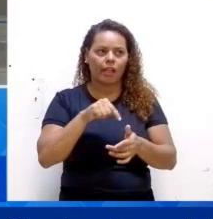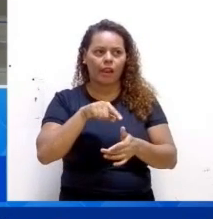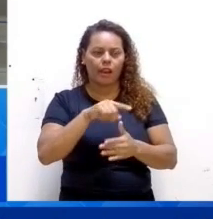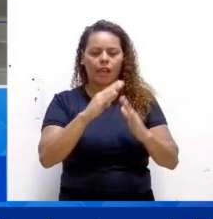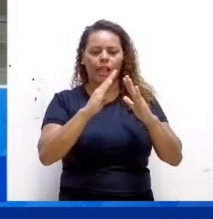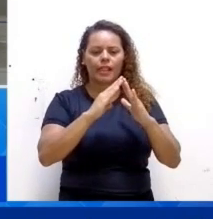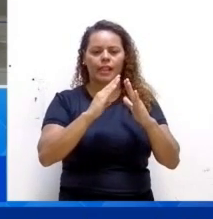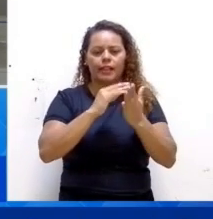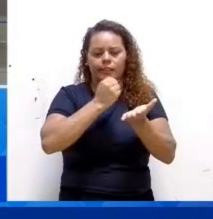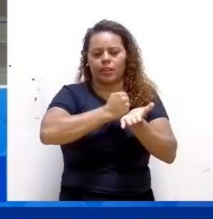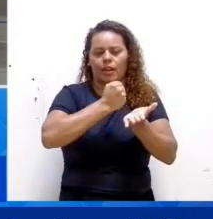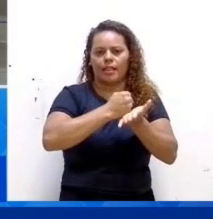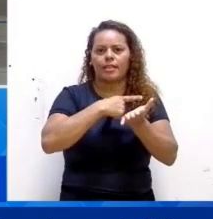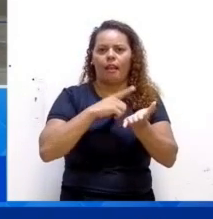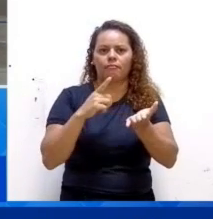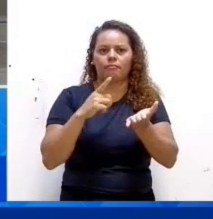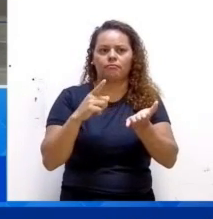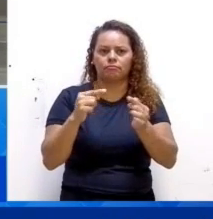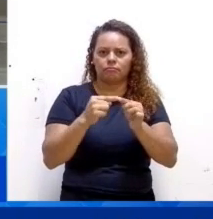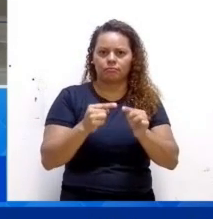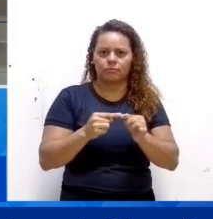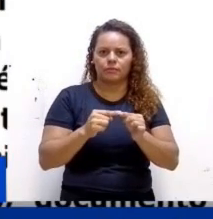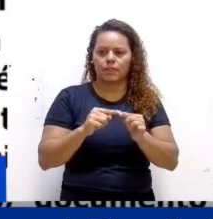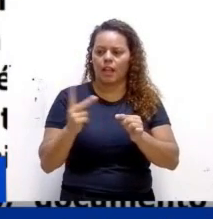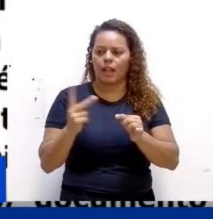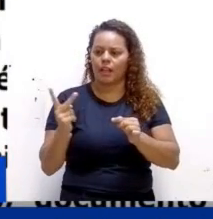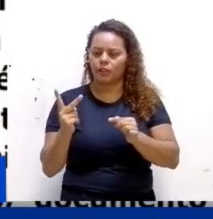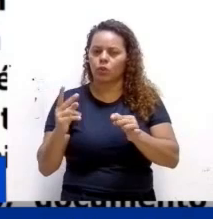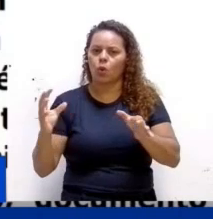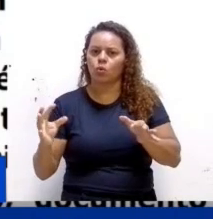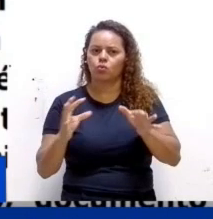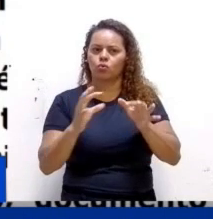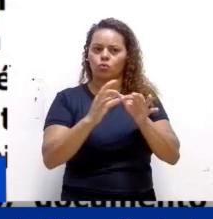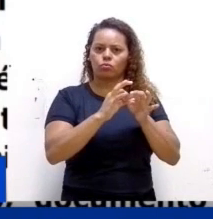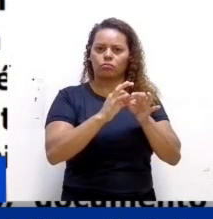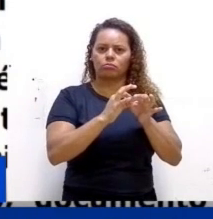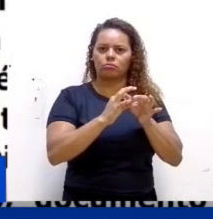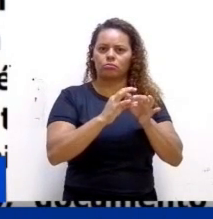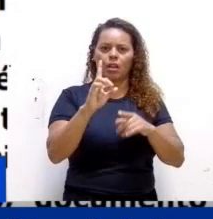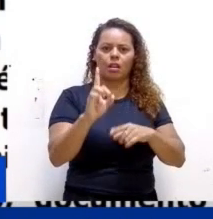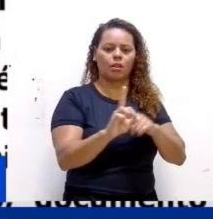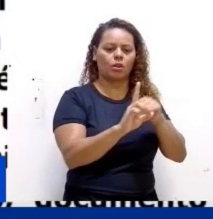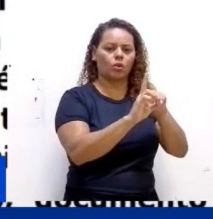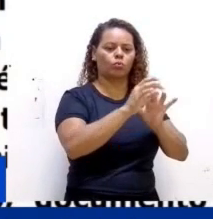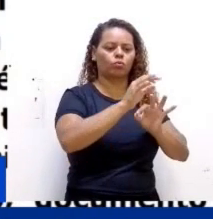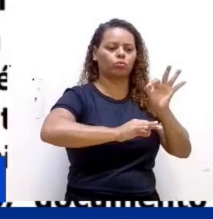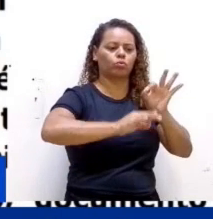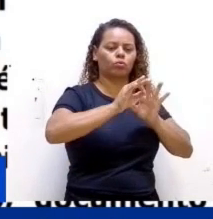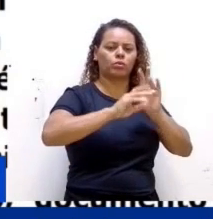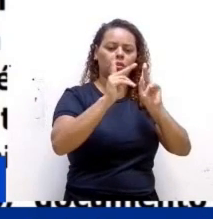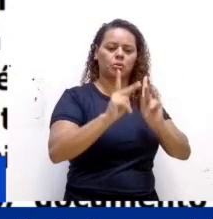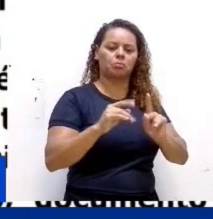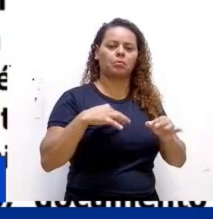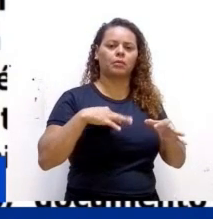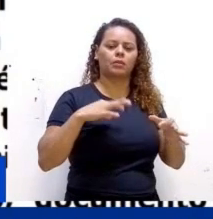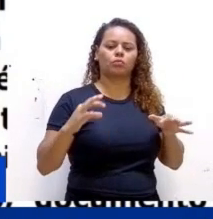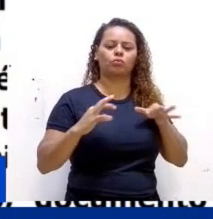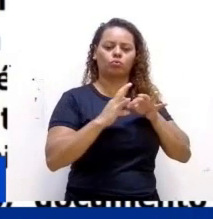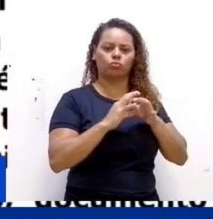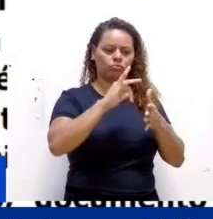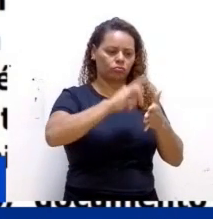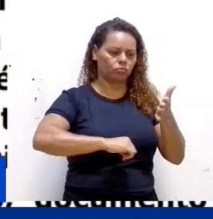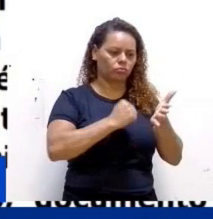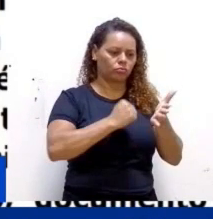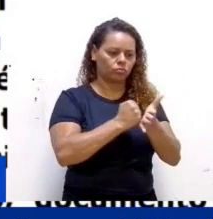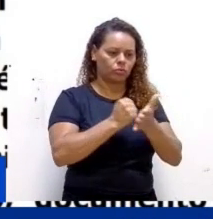cartório. A oficialização da união é realizada por juiz de paz na presença de testemunha. Uma vez realizada a cerimônia,